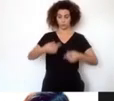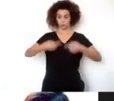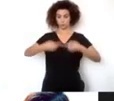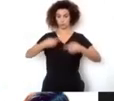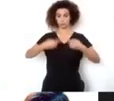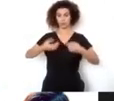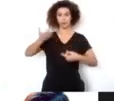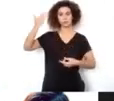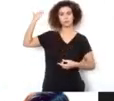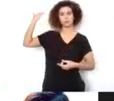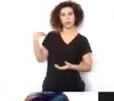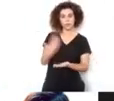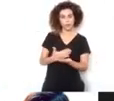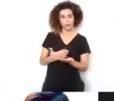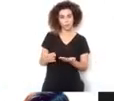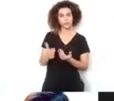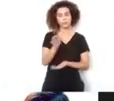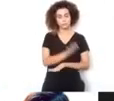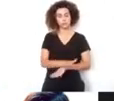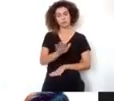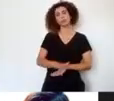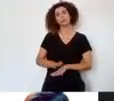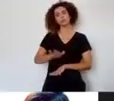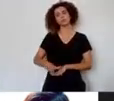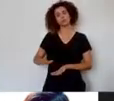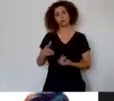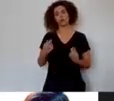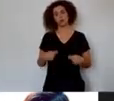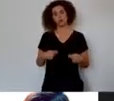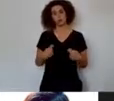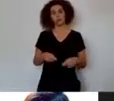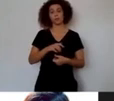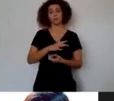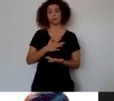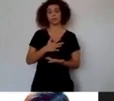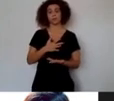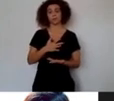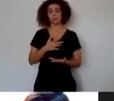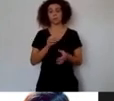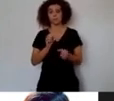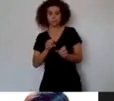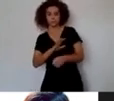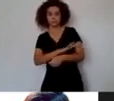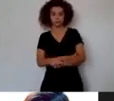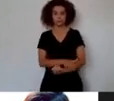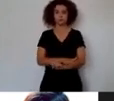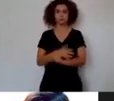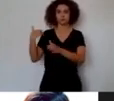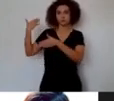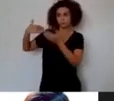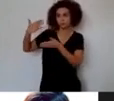do começo, com as crianças, né? Tem que ser a questão do racismo estrutural,